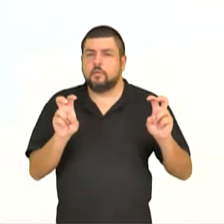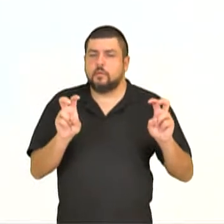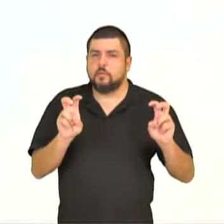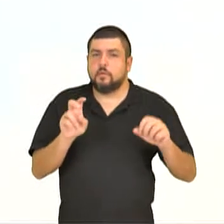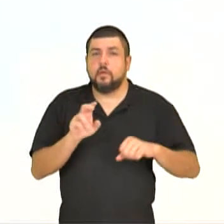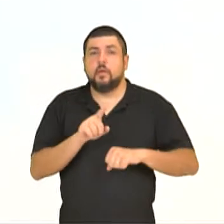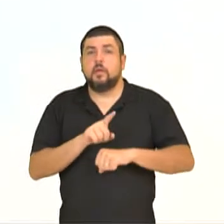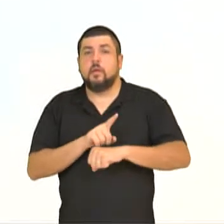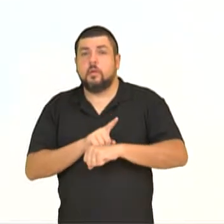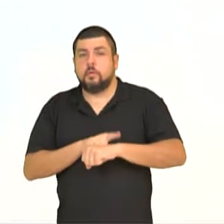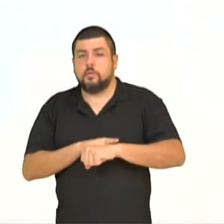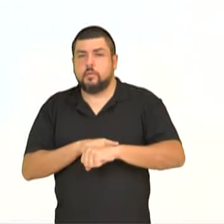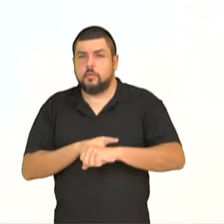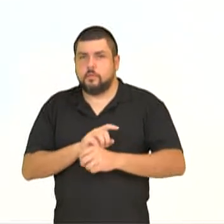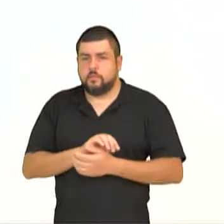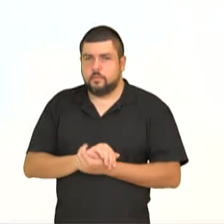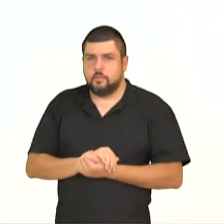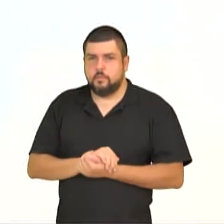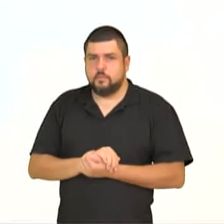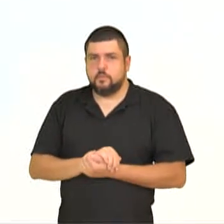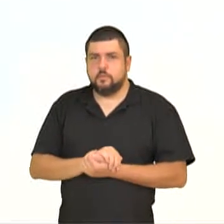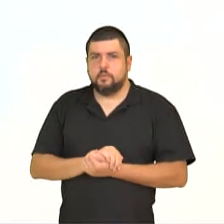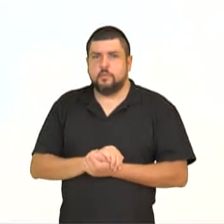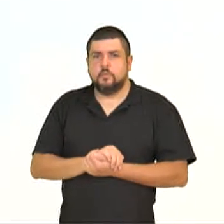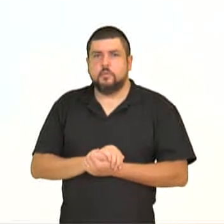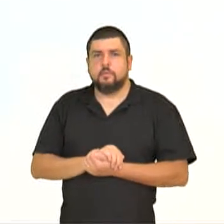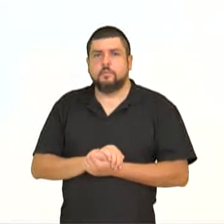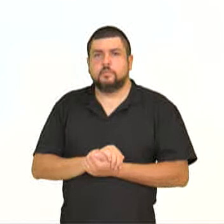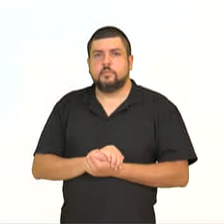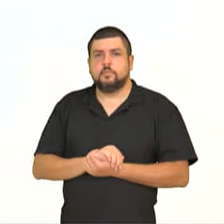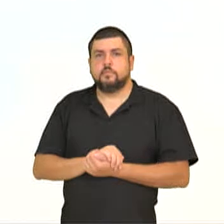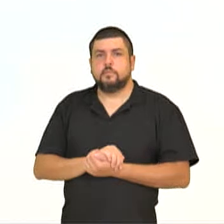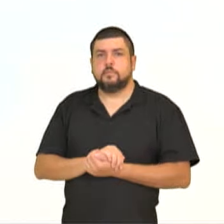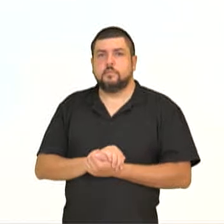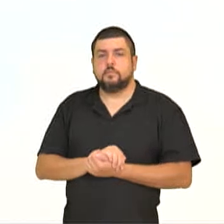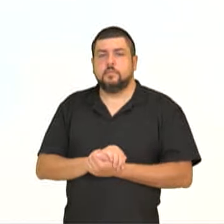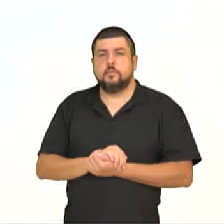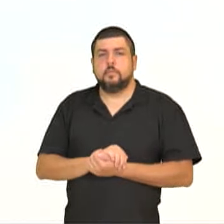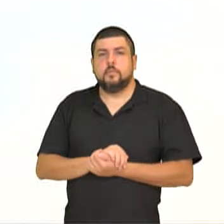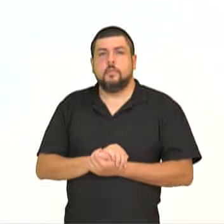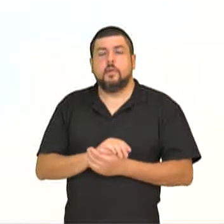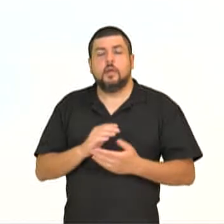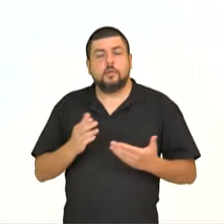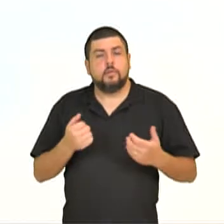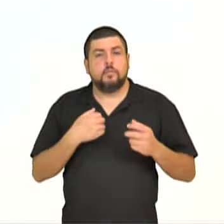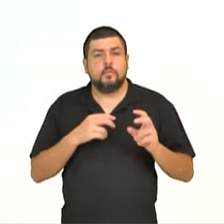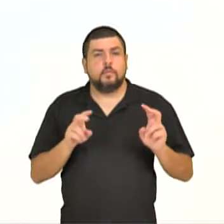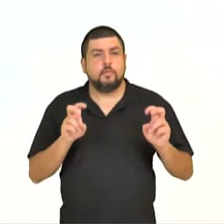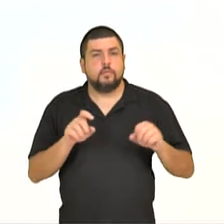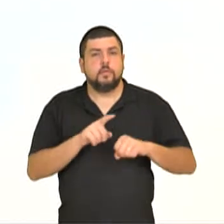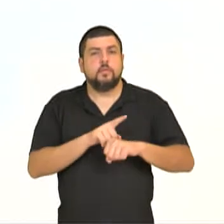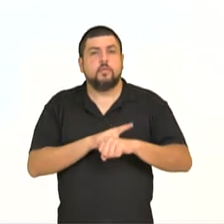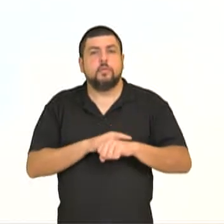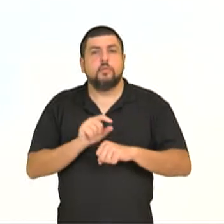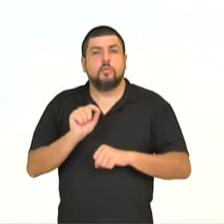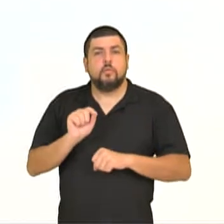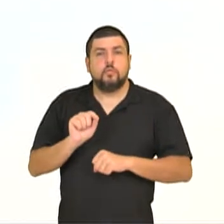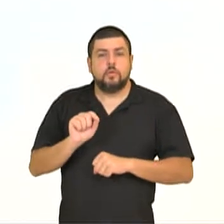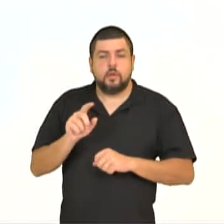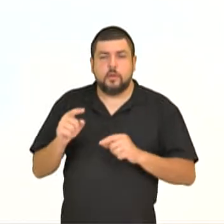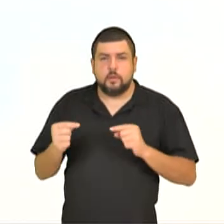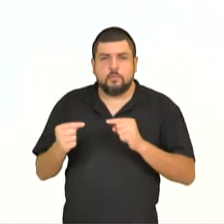vida, si pudiera vivir, si tuviera tempo. Então, aqui o tempo igual a vida. Se